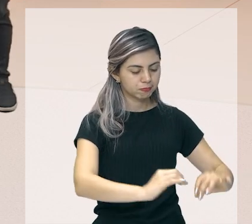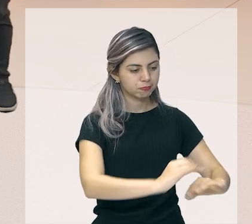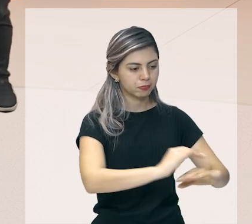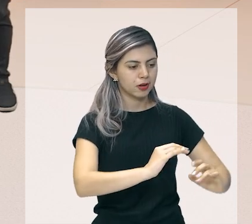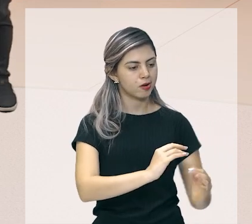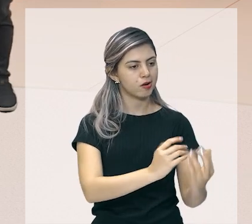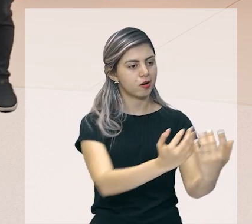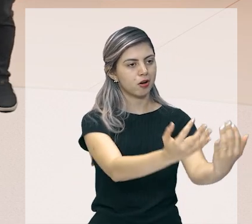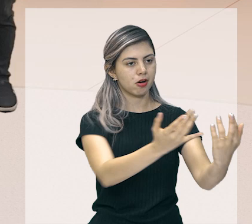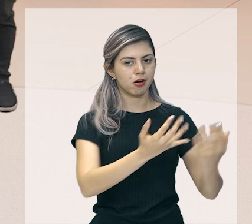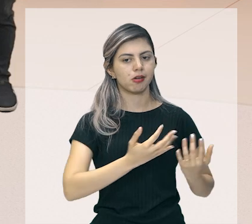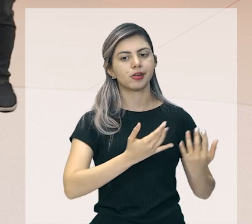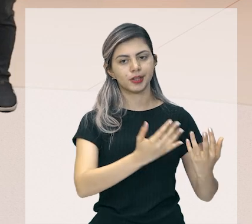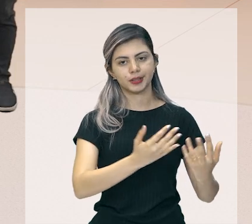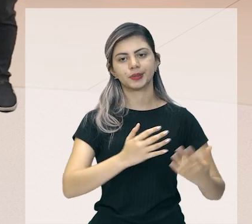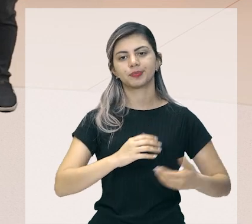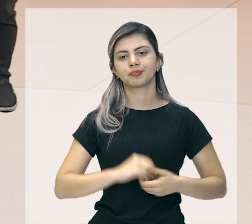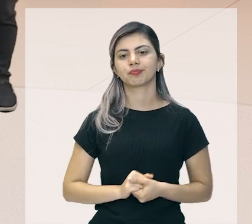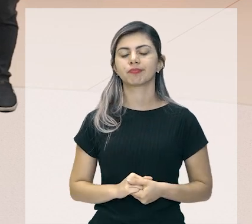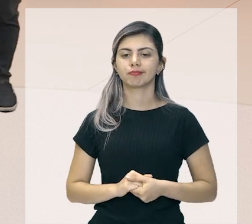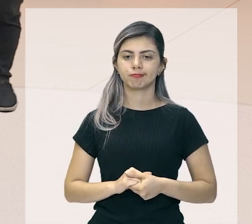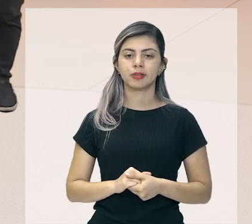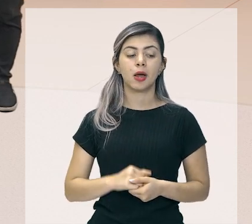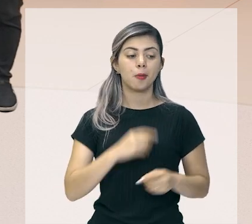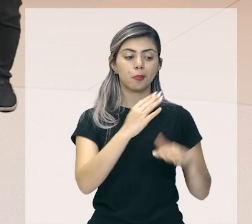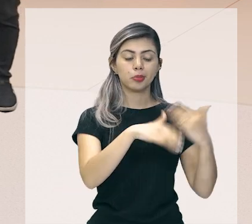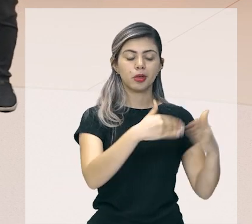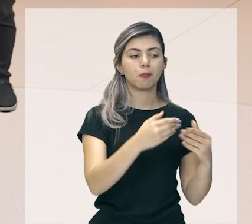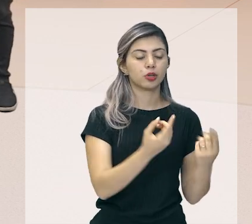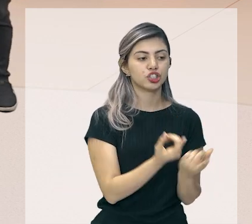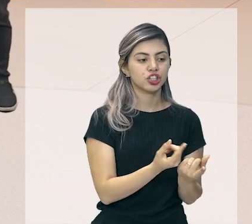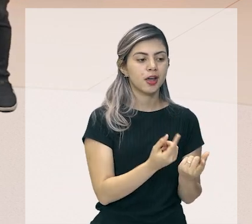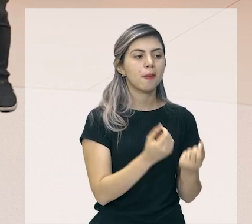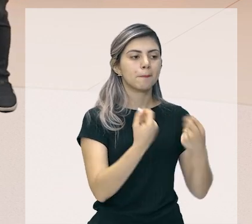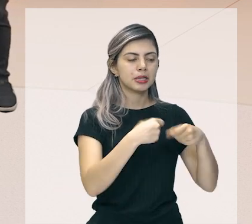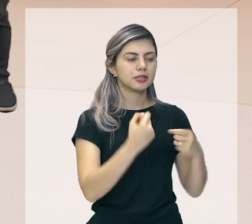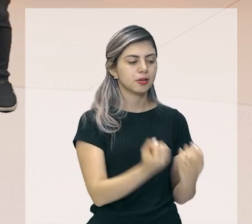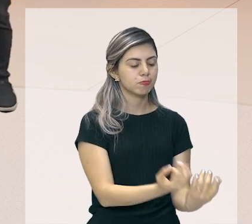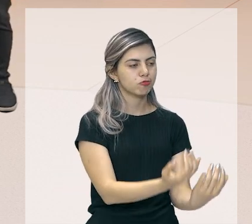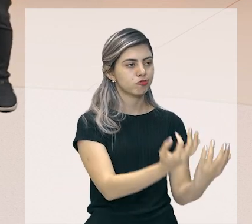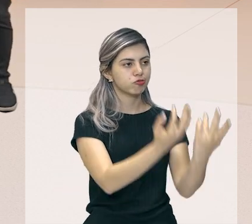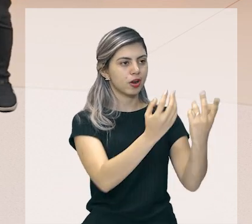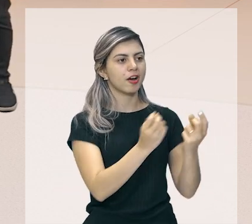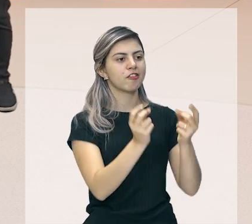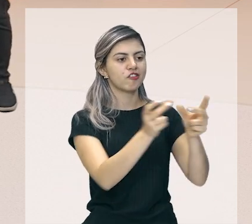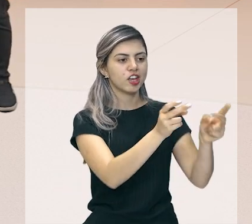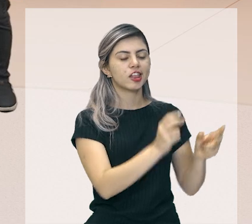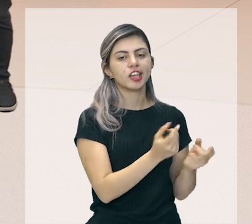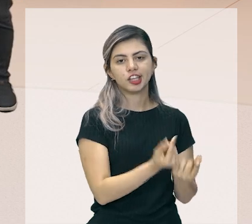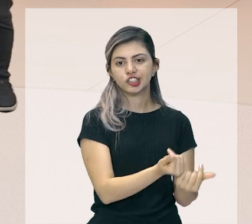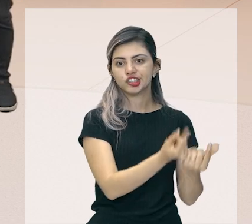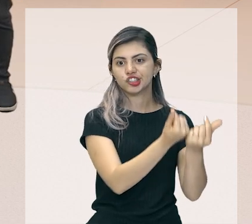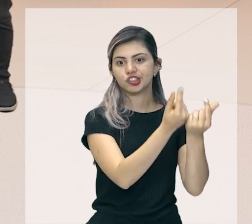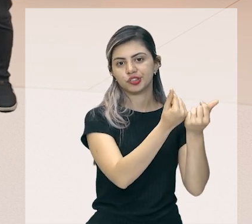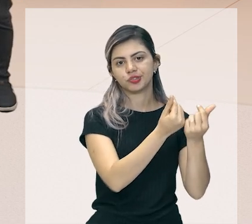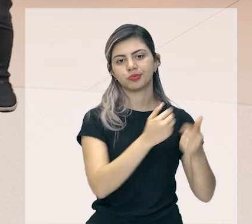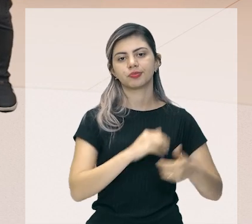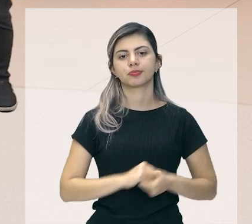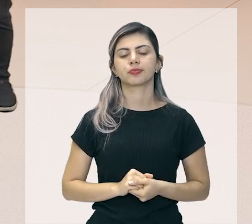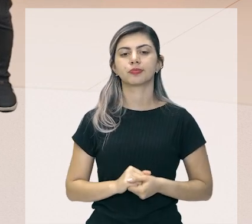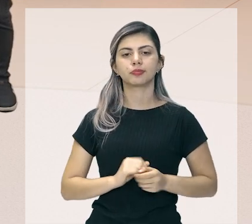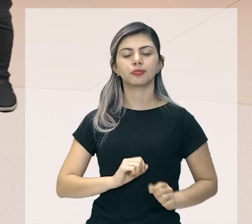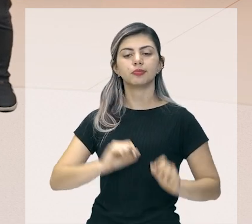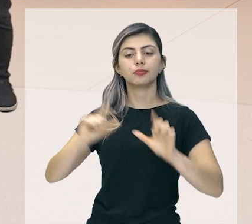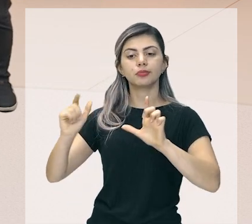ter plantio e vai ter colheita para poder ter dinheiro depois. Por isso, também tem esse tipo de dependência. A gente tem um outro menu aqui agora com